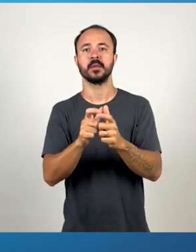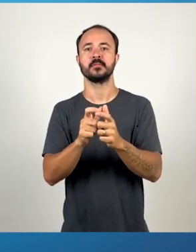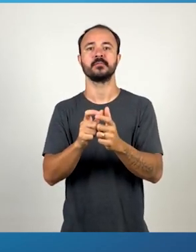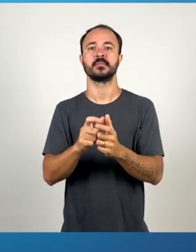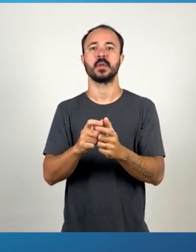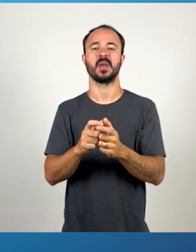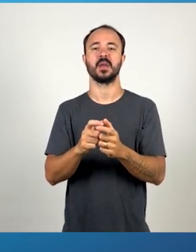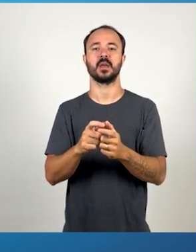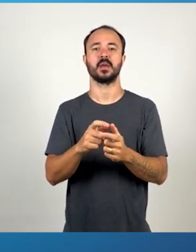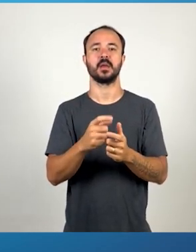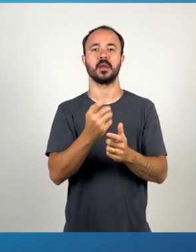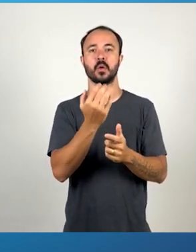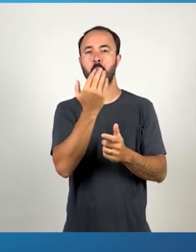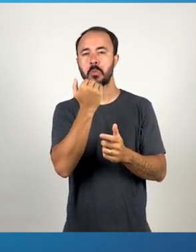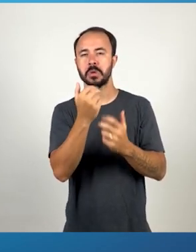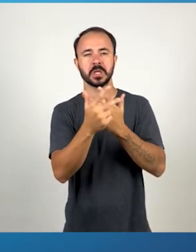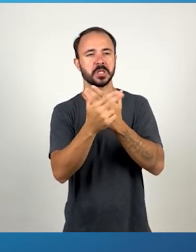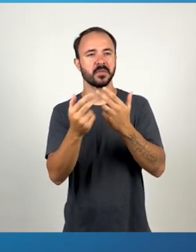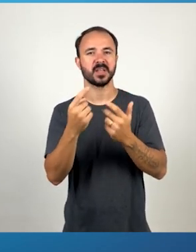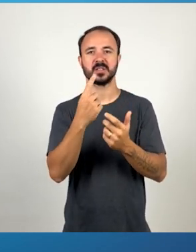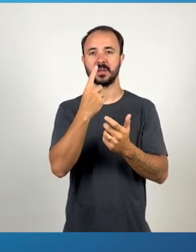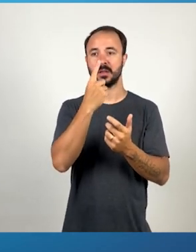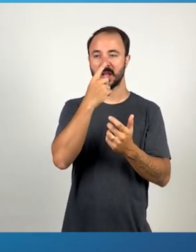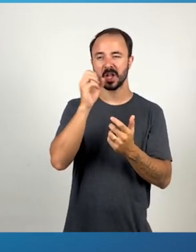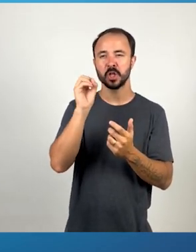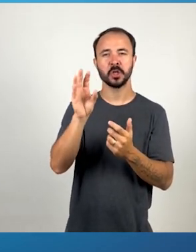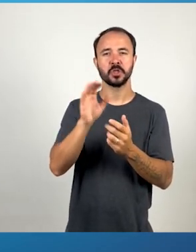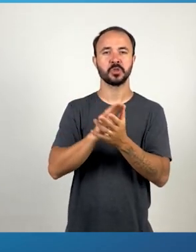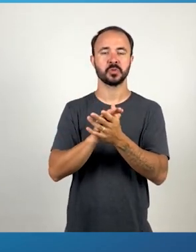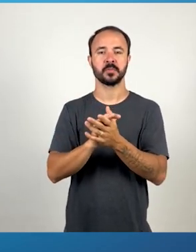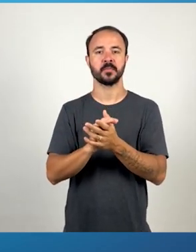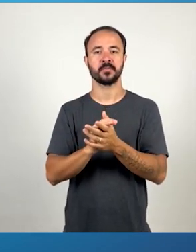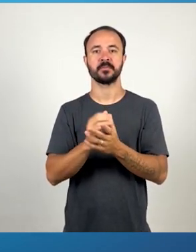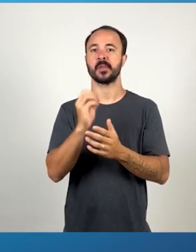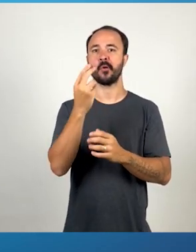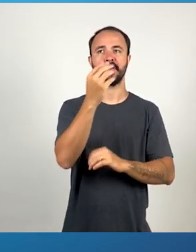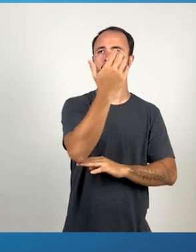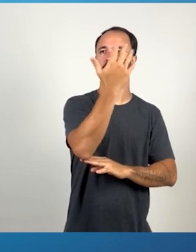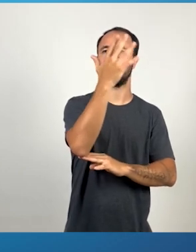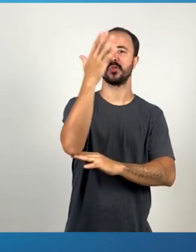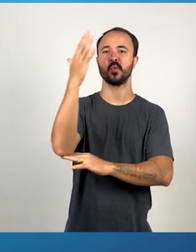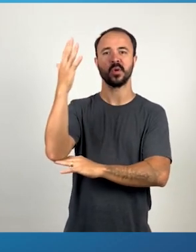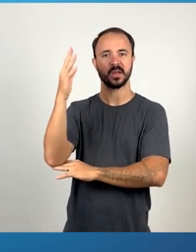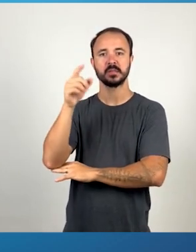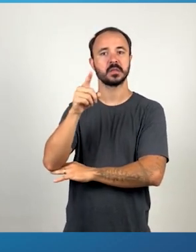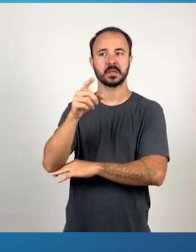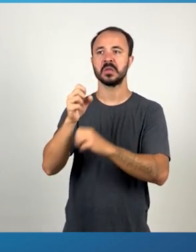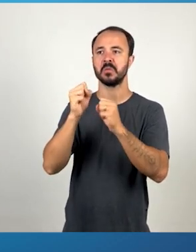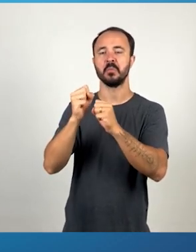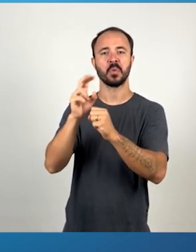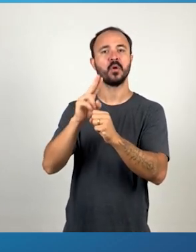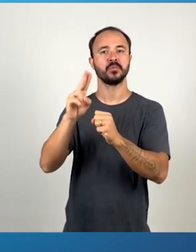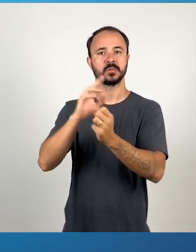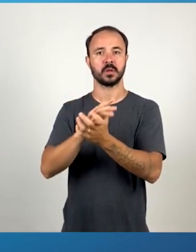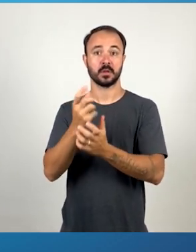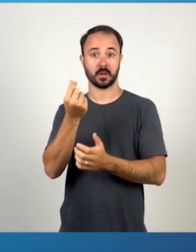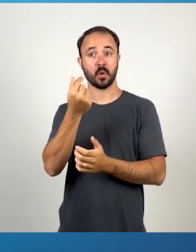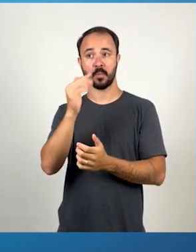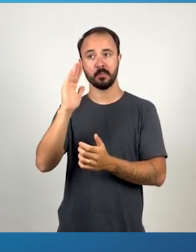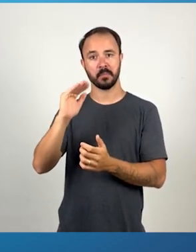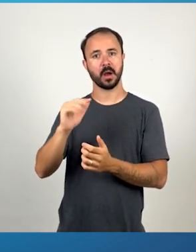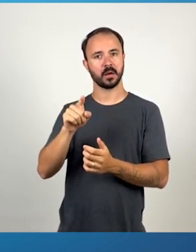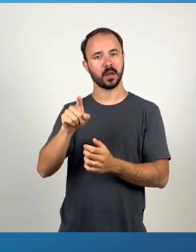resíduos também agroindustriais e dos dejetos de animais. É uma fonte renovável e barata de geração de